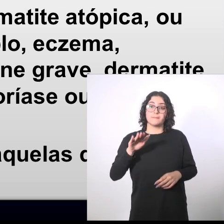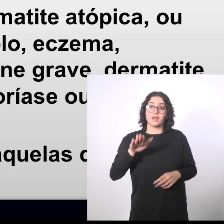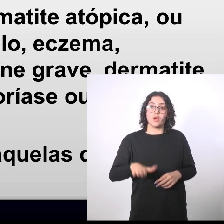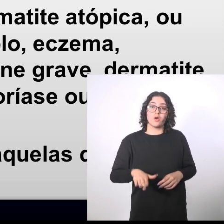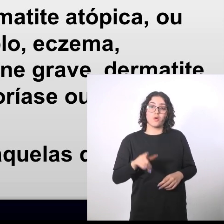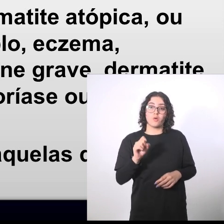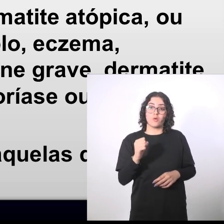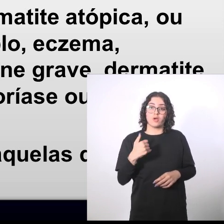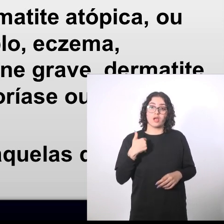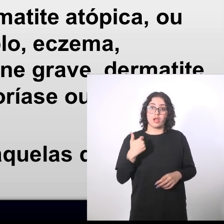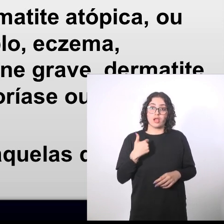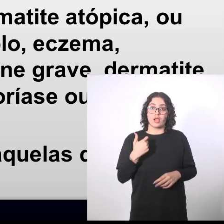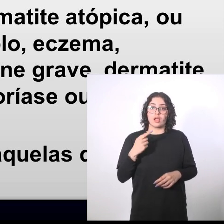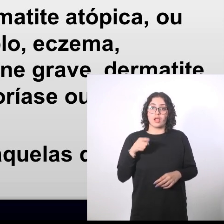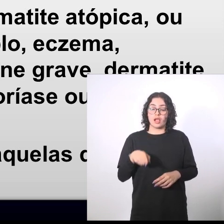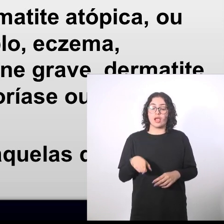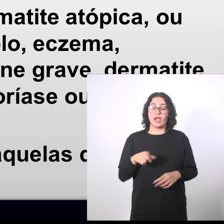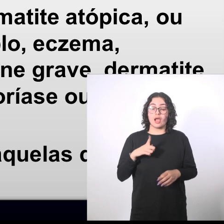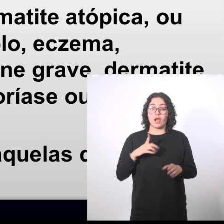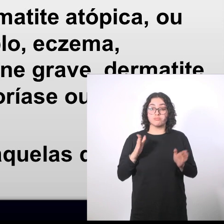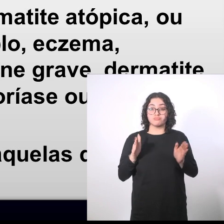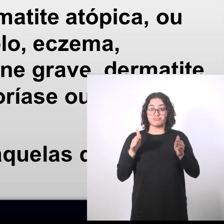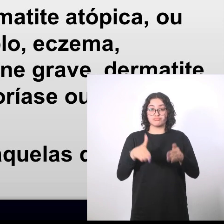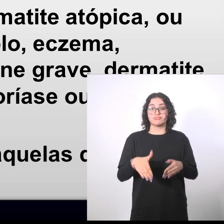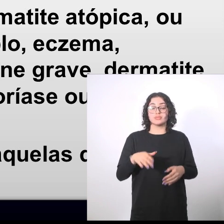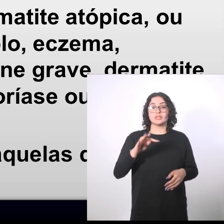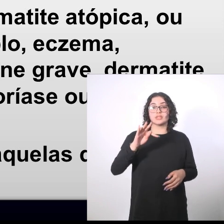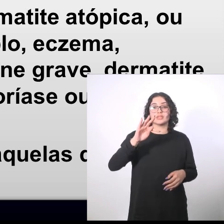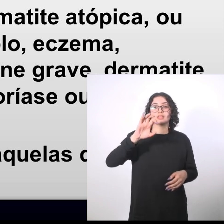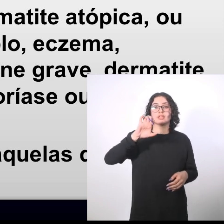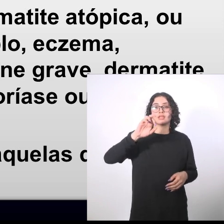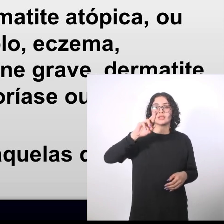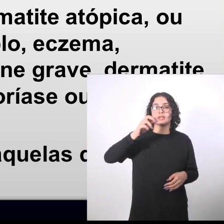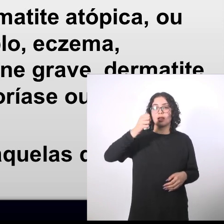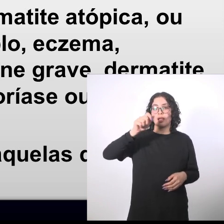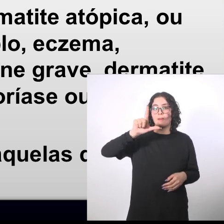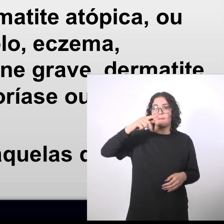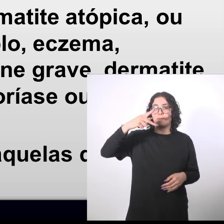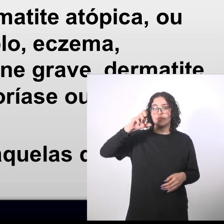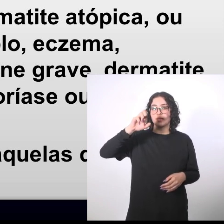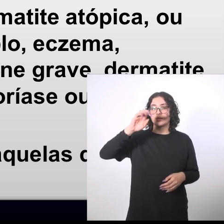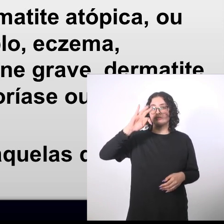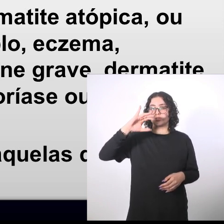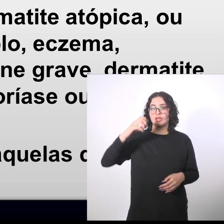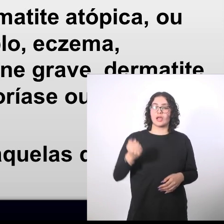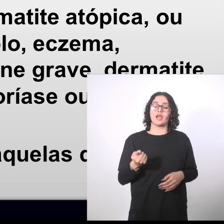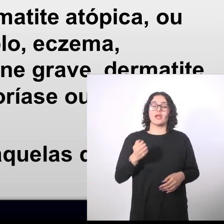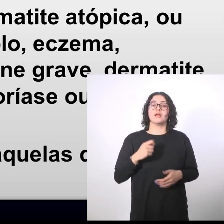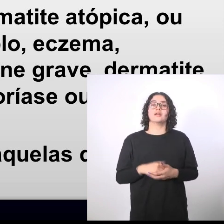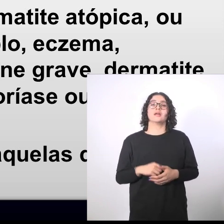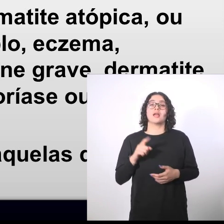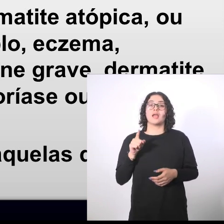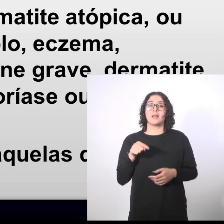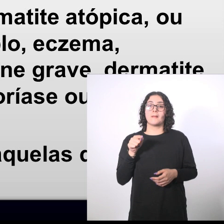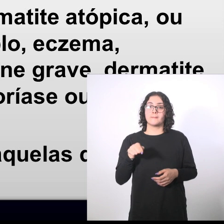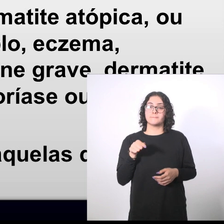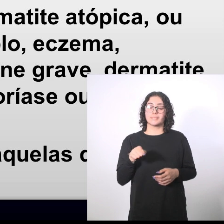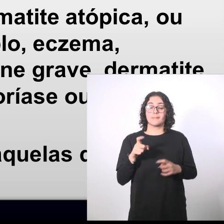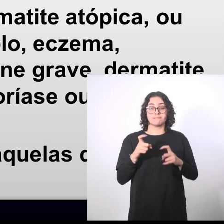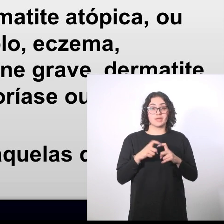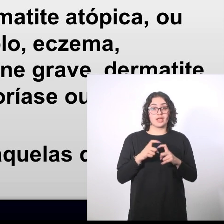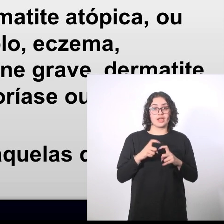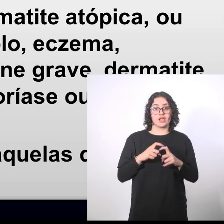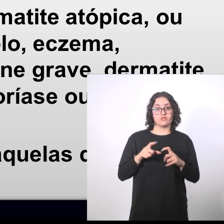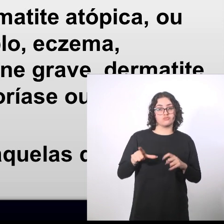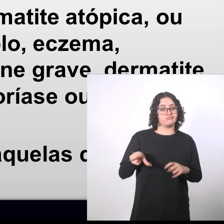um grupo-alvo da terapêutica. Eu entendo que, evidentemente, isso vai ser algo que o clínico vai decidir.